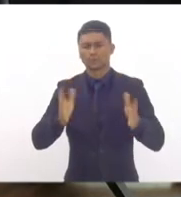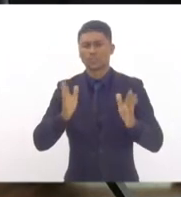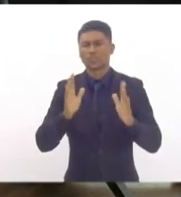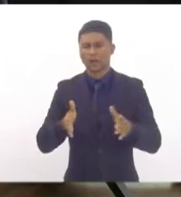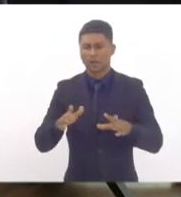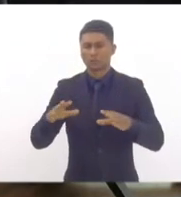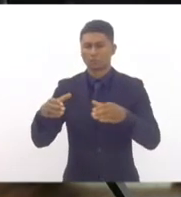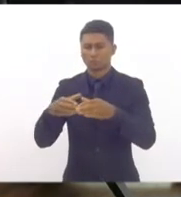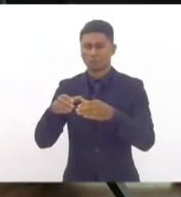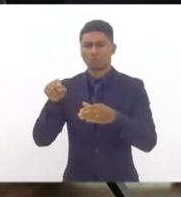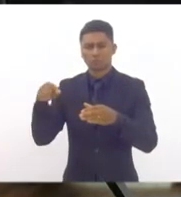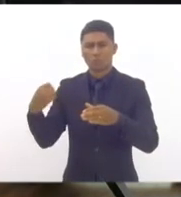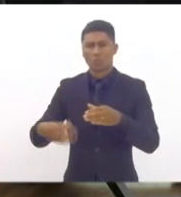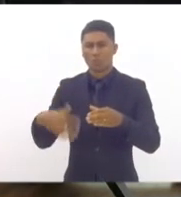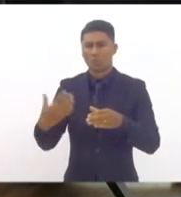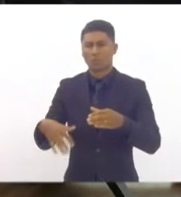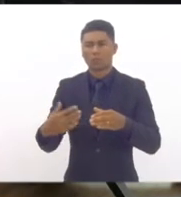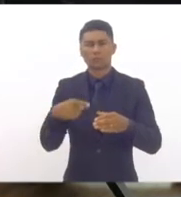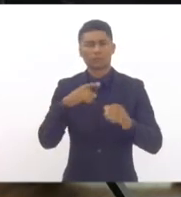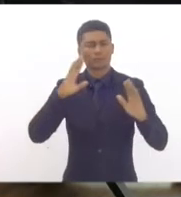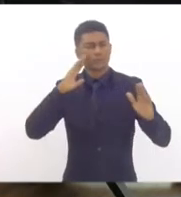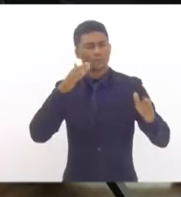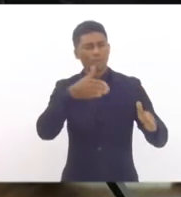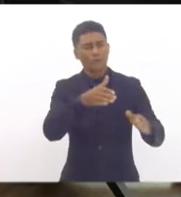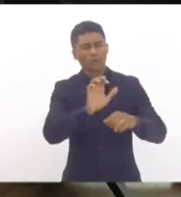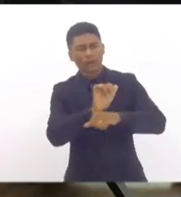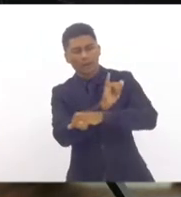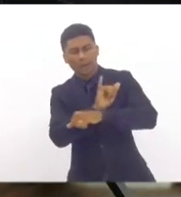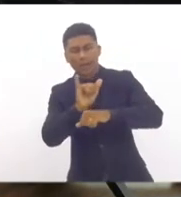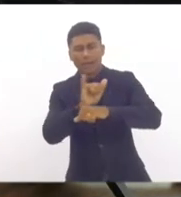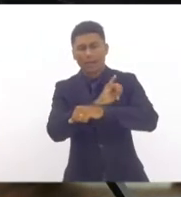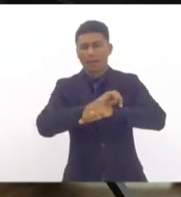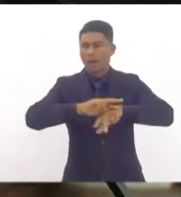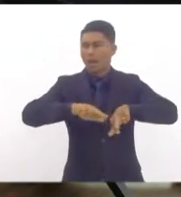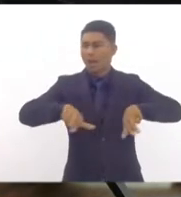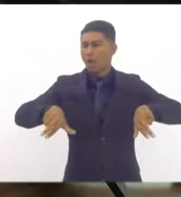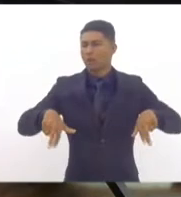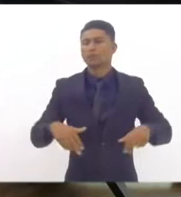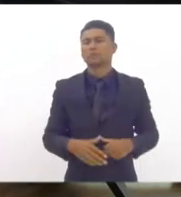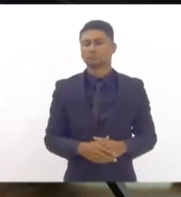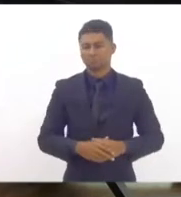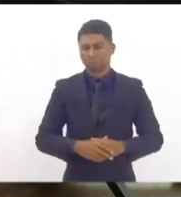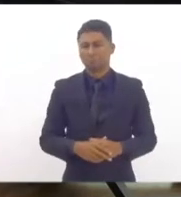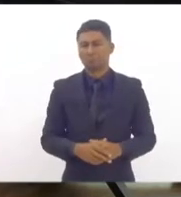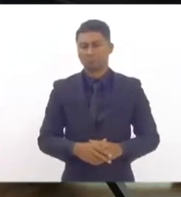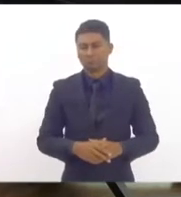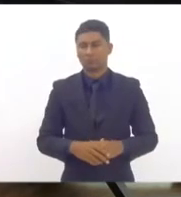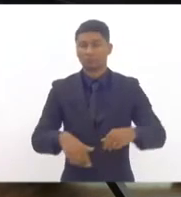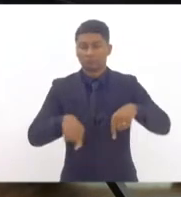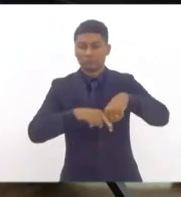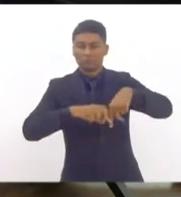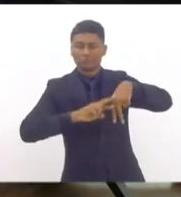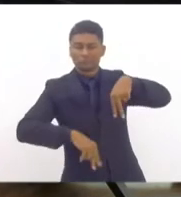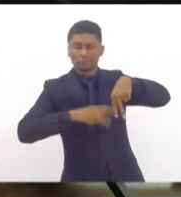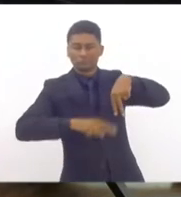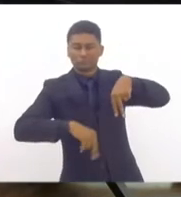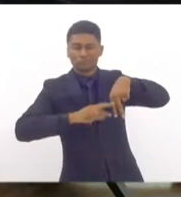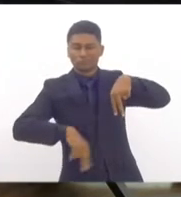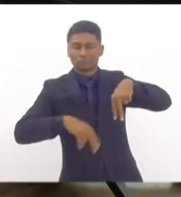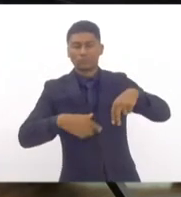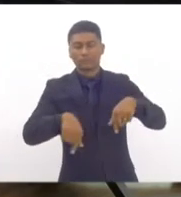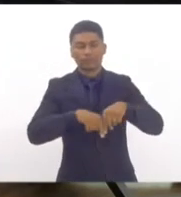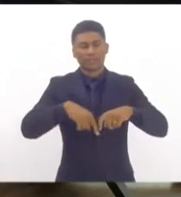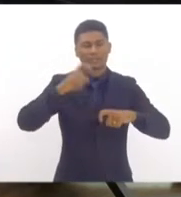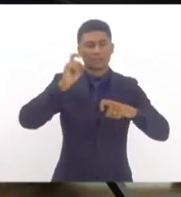Tortura, um especial foco em litígio estratégico e com atuação em gênero e sexualidade, que são,